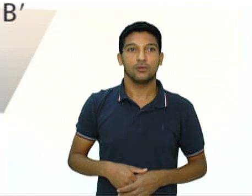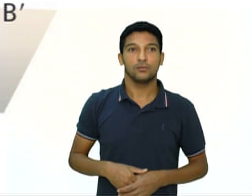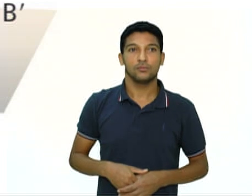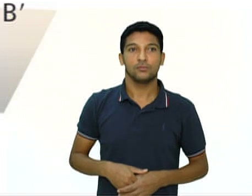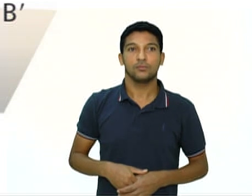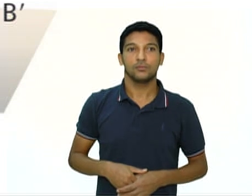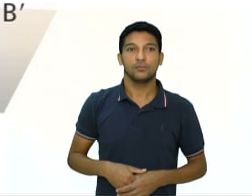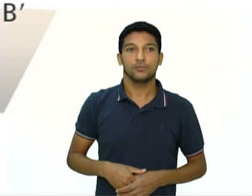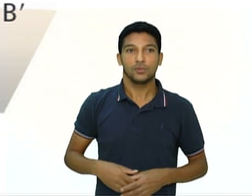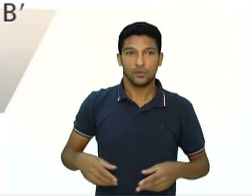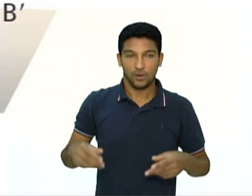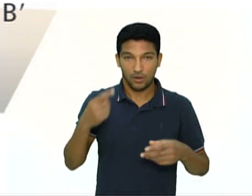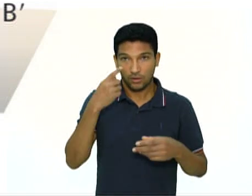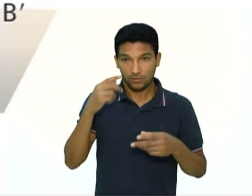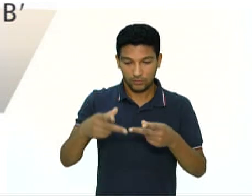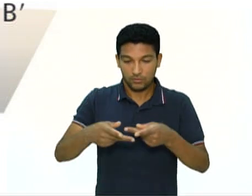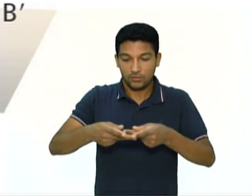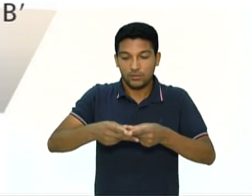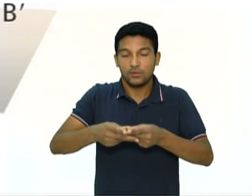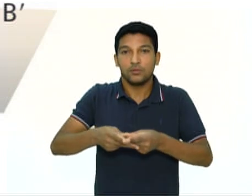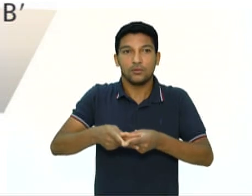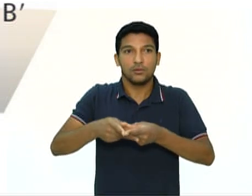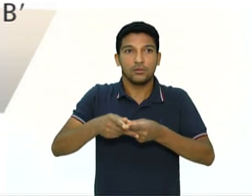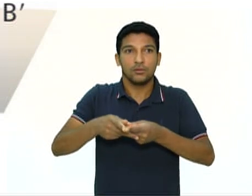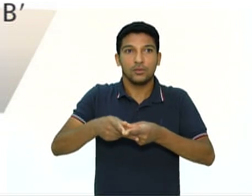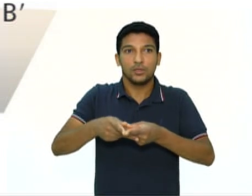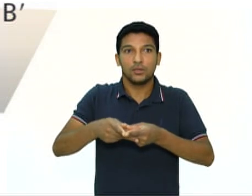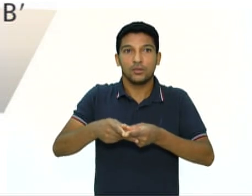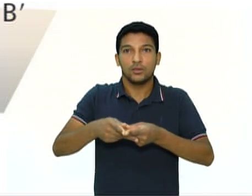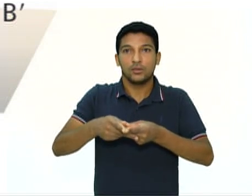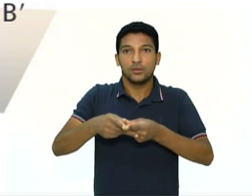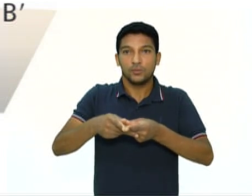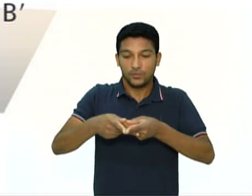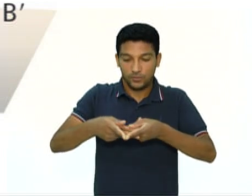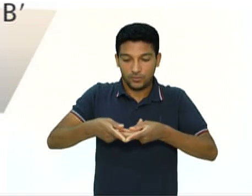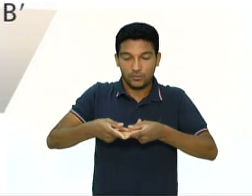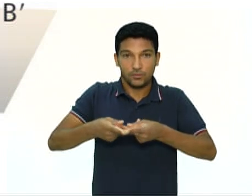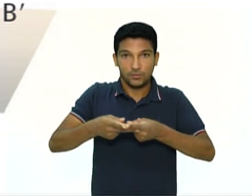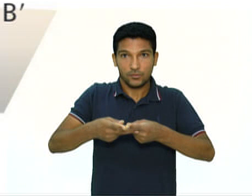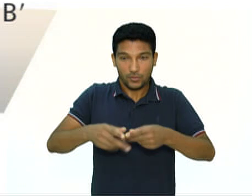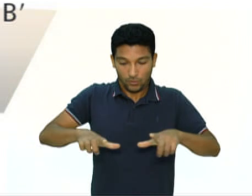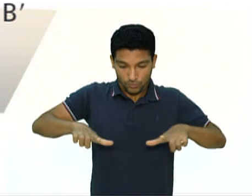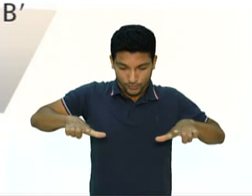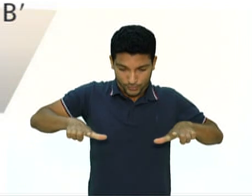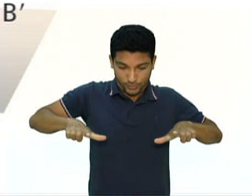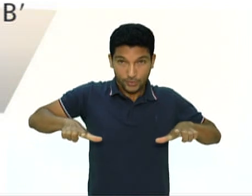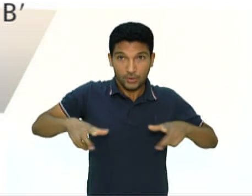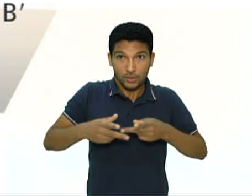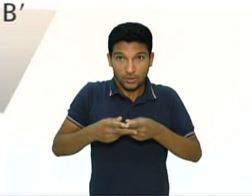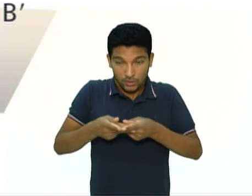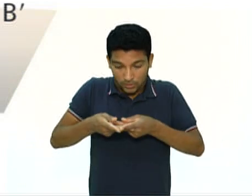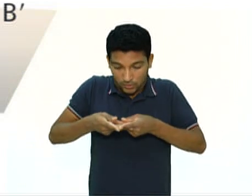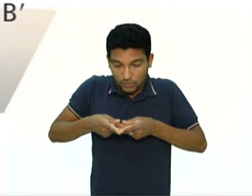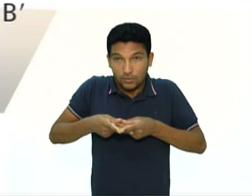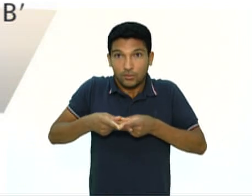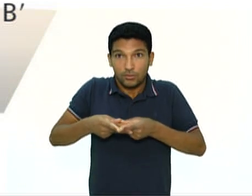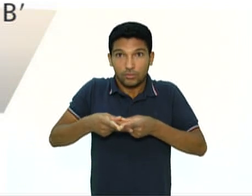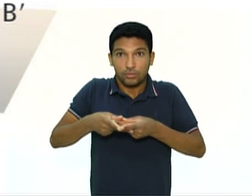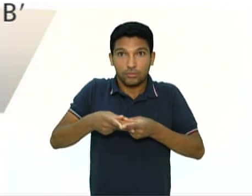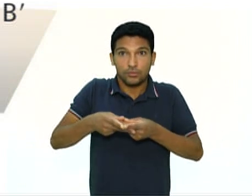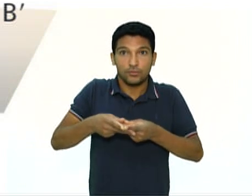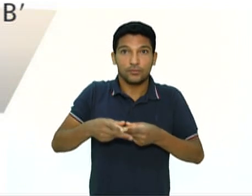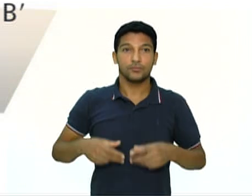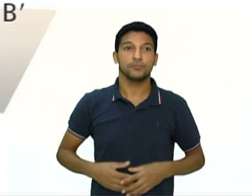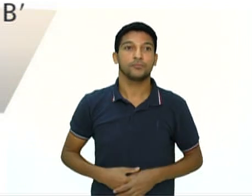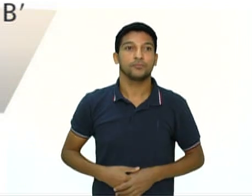geométrica sobre um plano é a figura formada pelas projeções ortogonais de todos os pontos da figura dada sobre esse